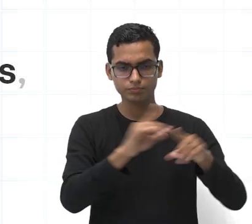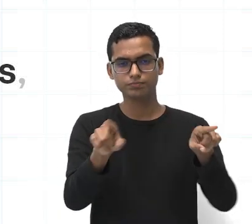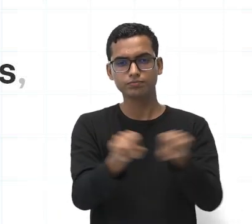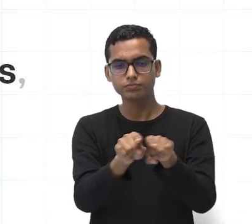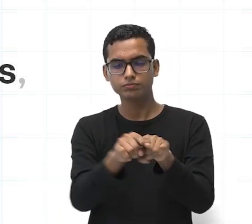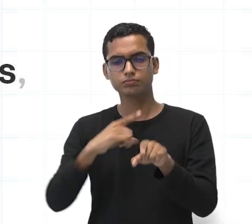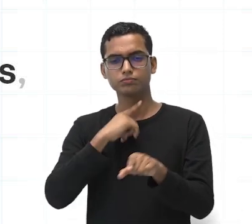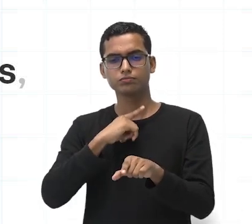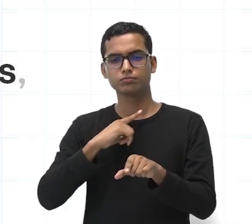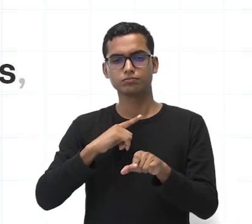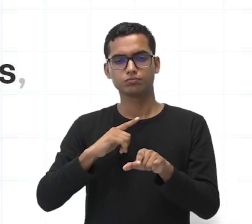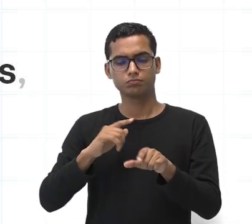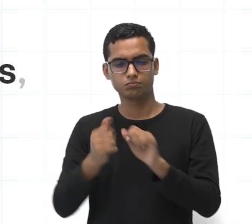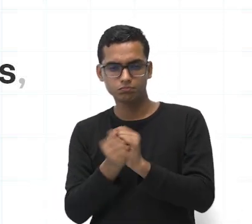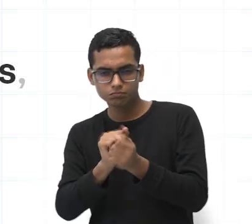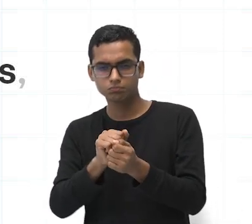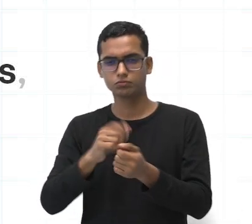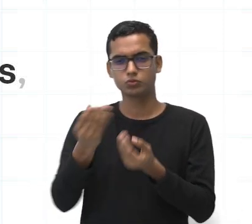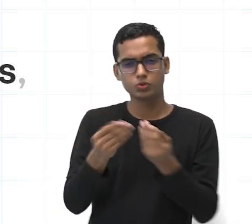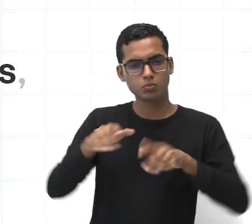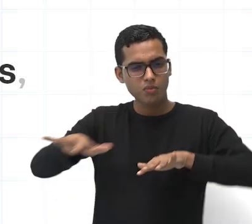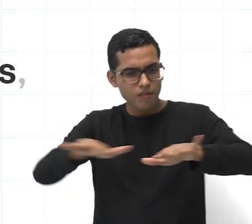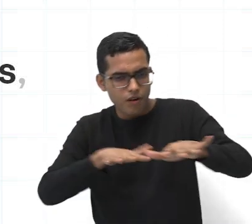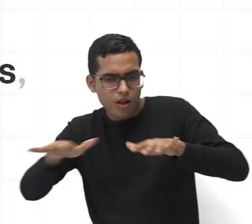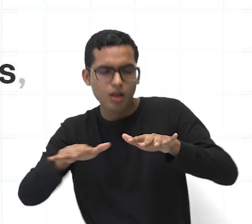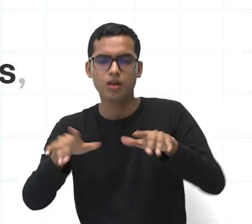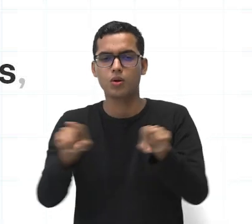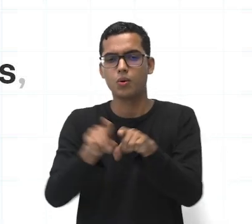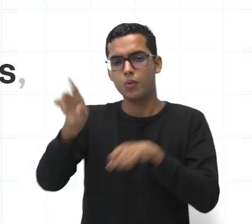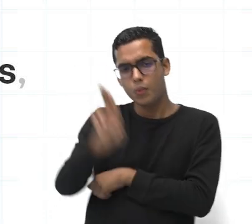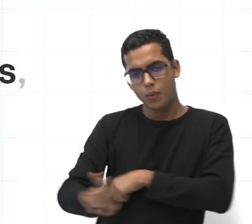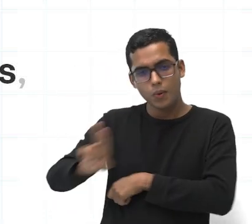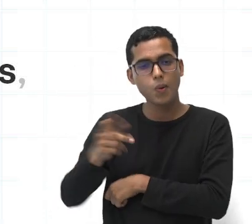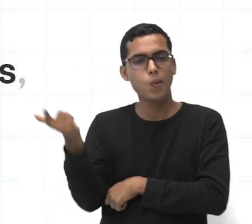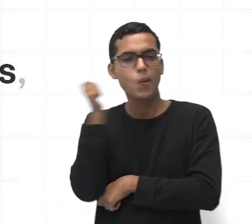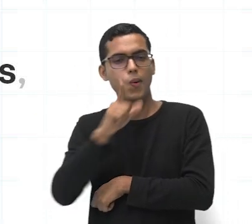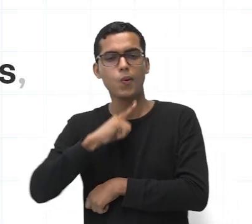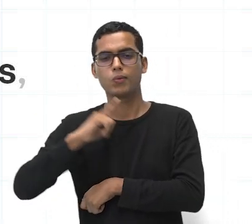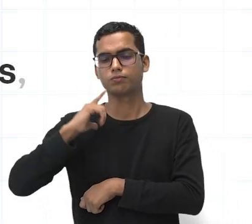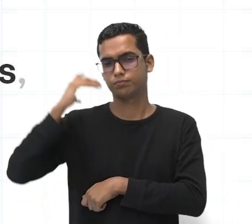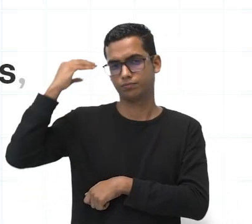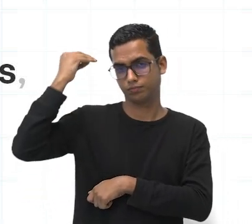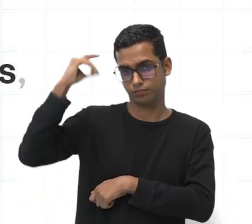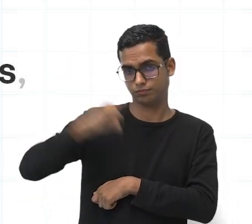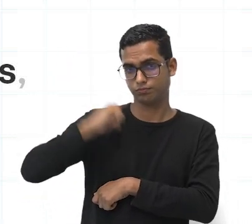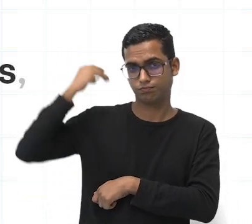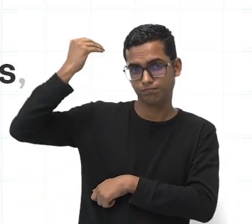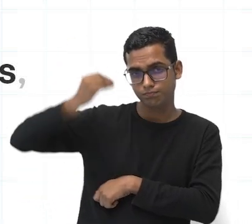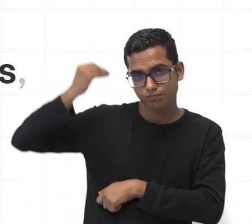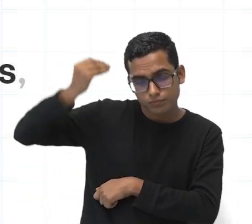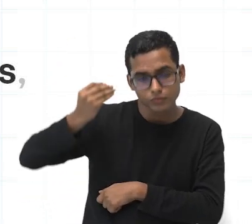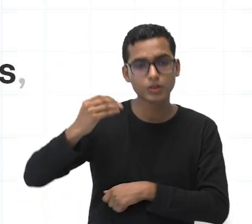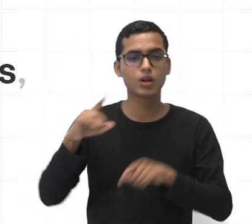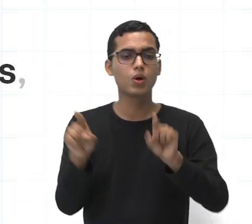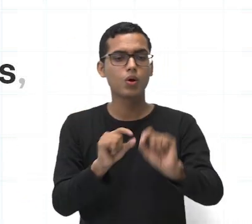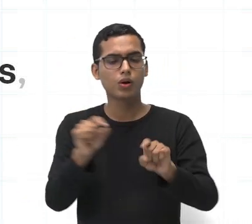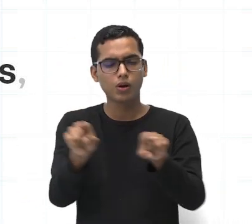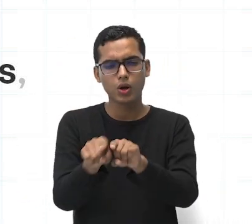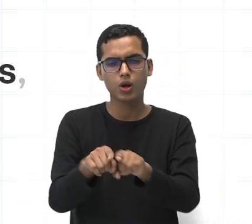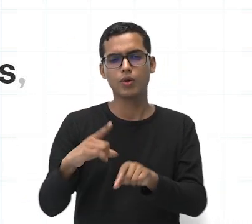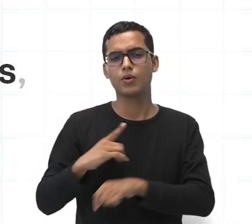e deslocamento nestes espaços para extrair deles as experiências de quebra da rotina